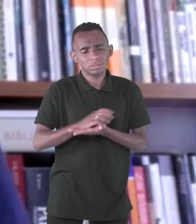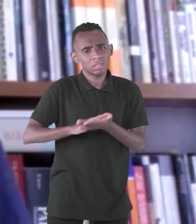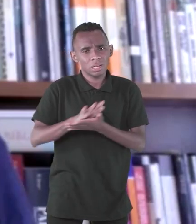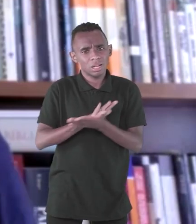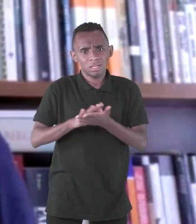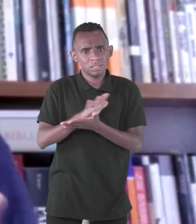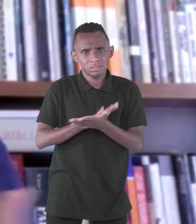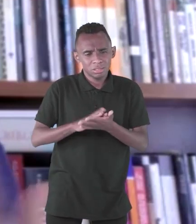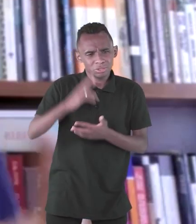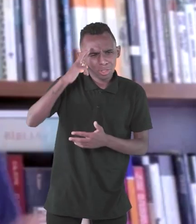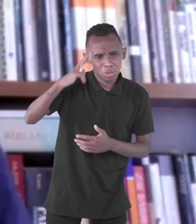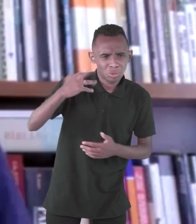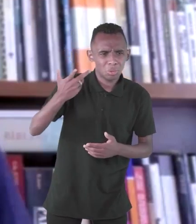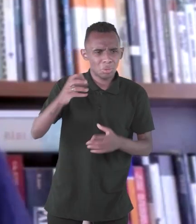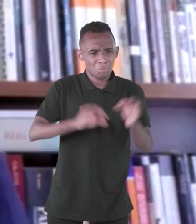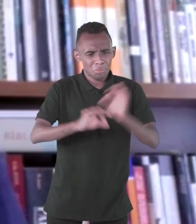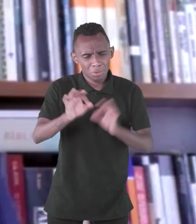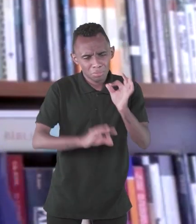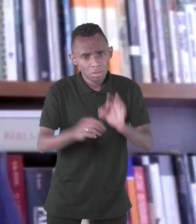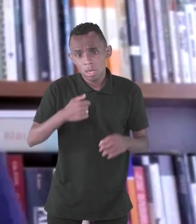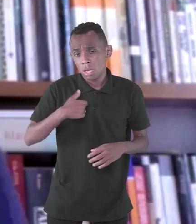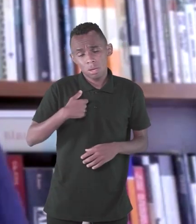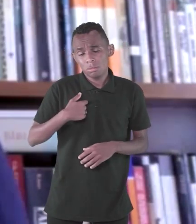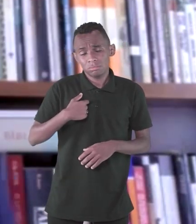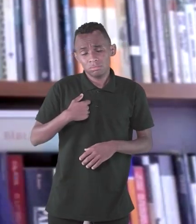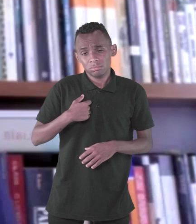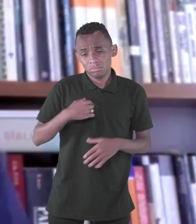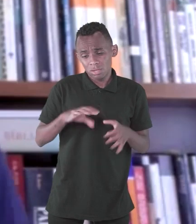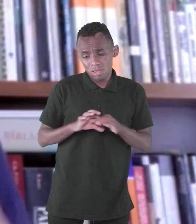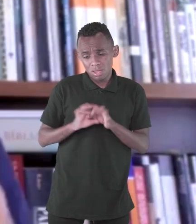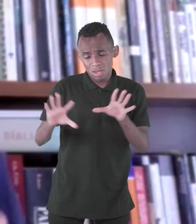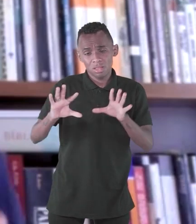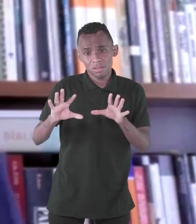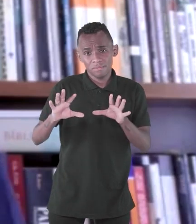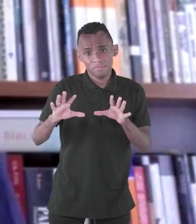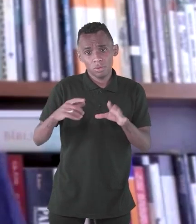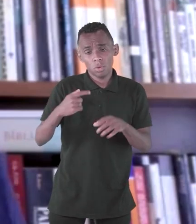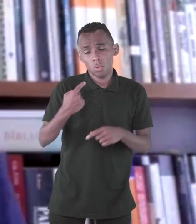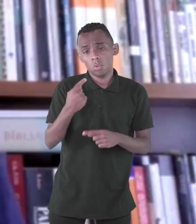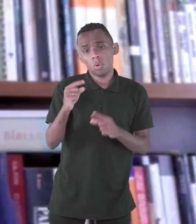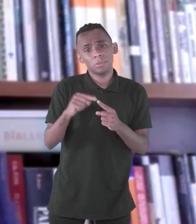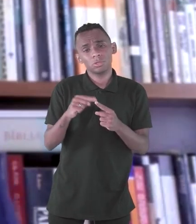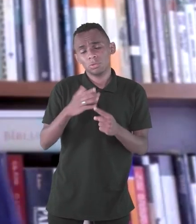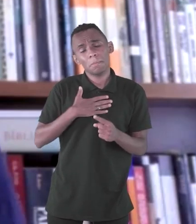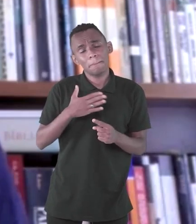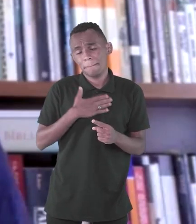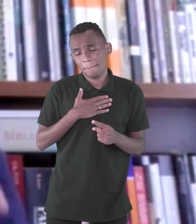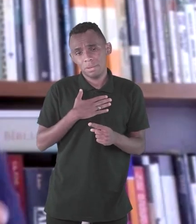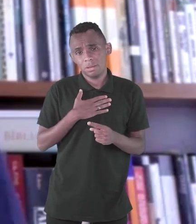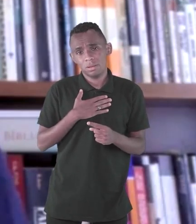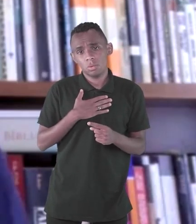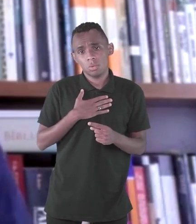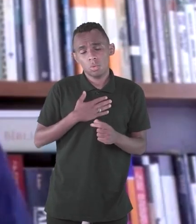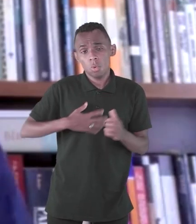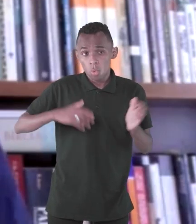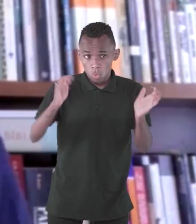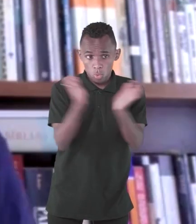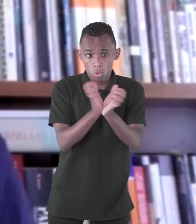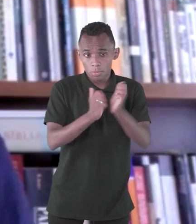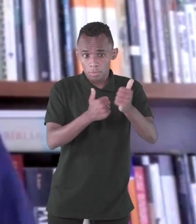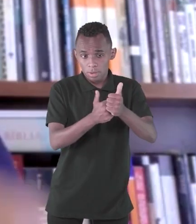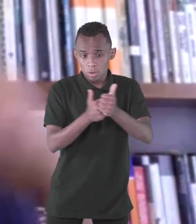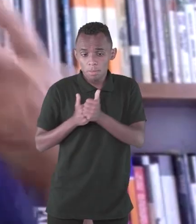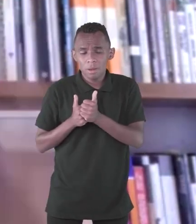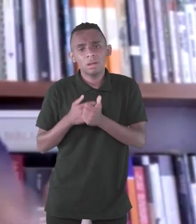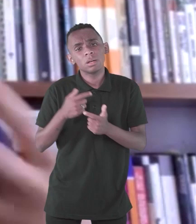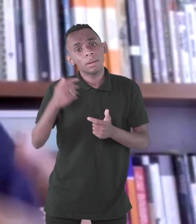pressão de diretor artístico, de programação. Eu toco o que eu acho que eu devo tocar, o que eu acho que o público que me